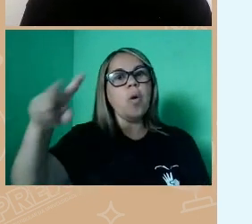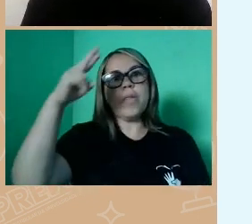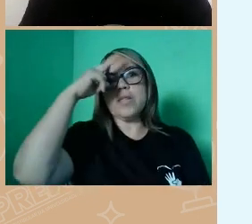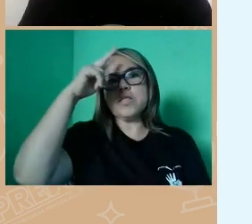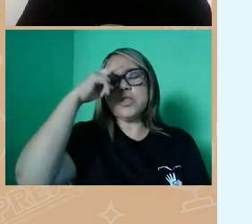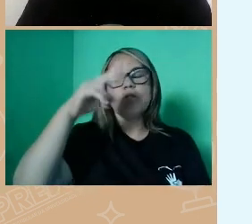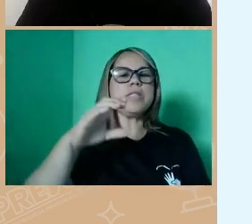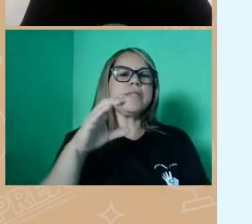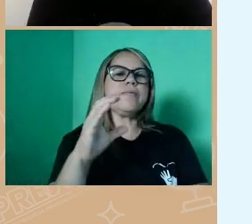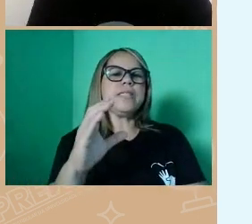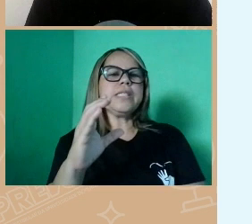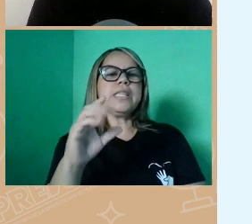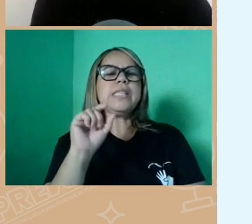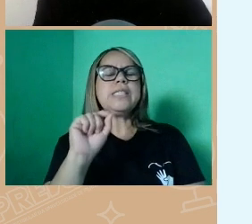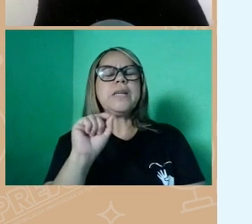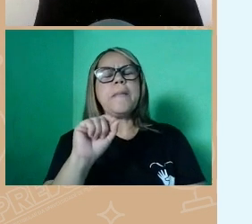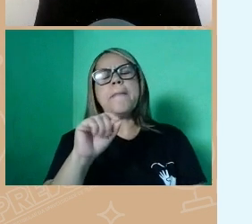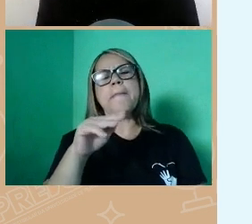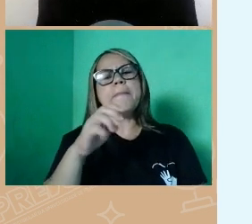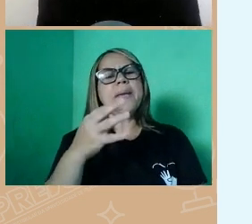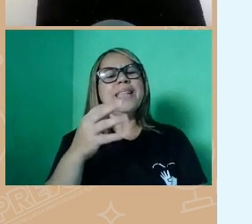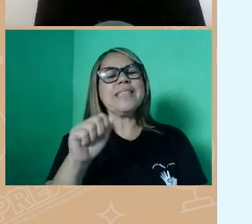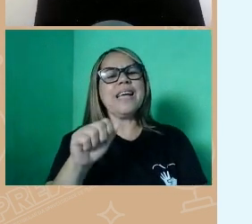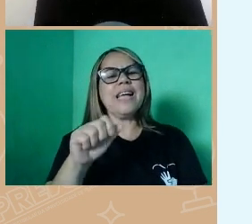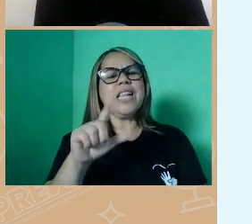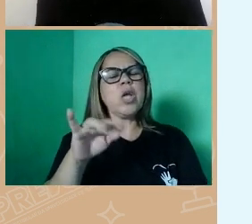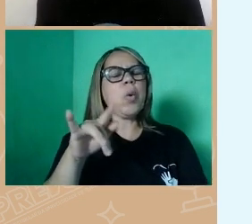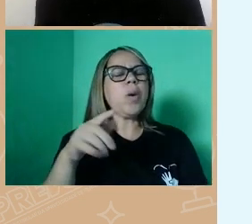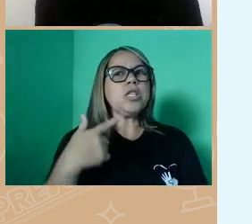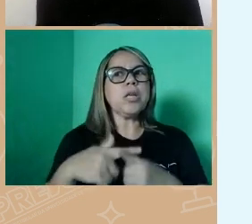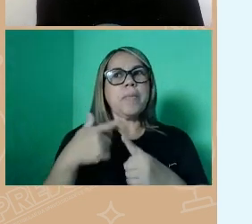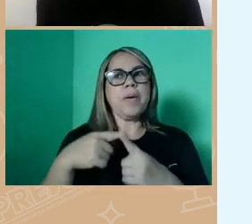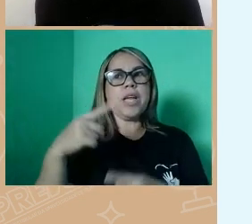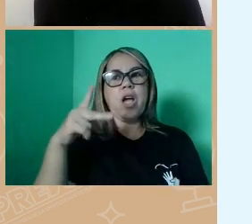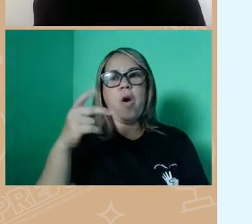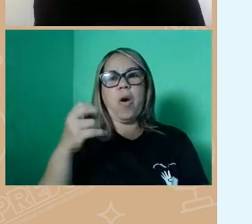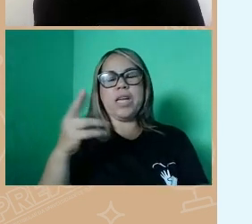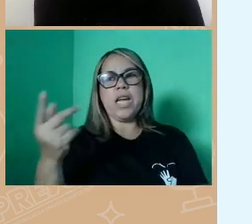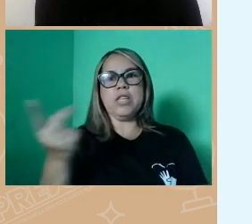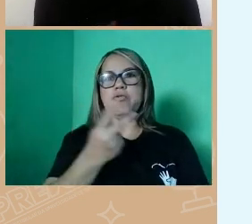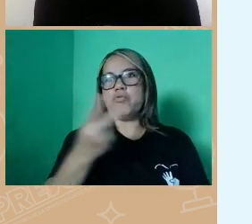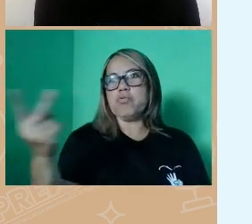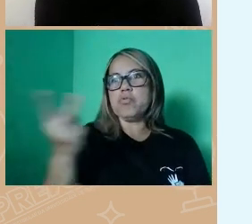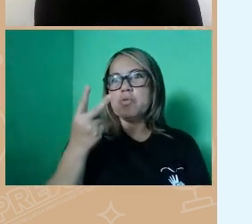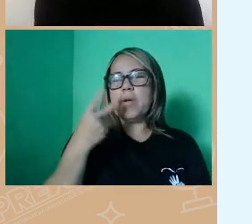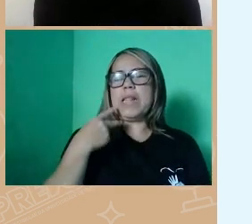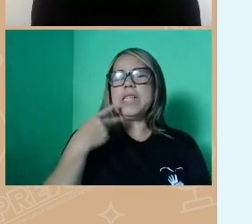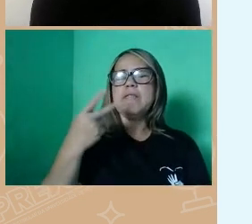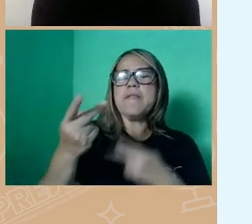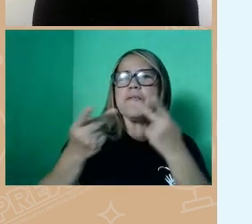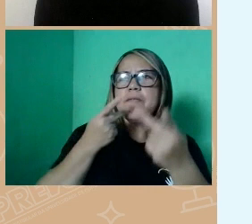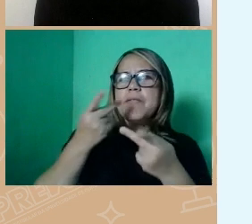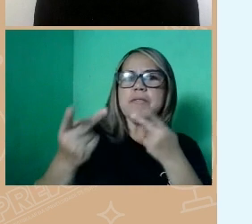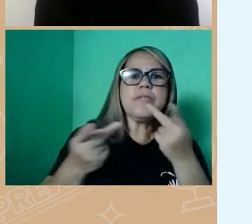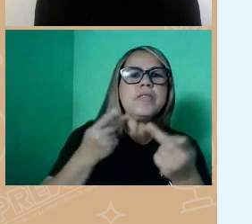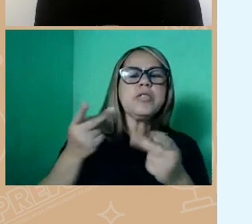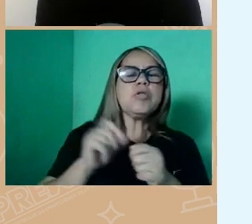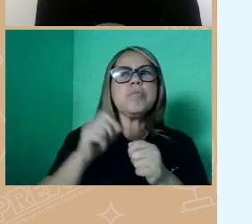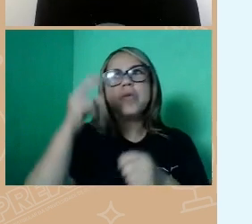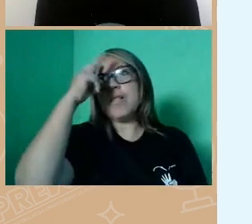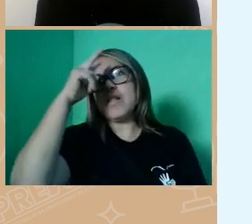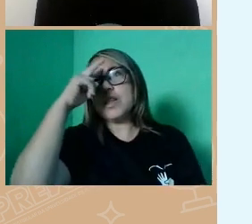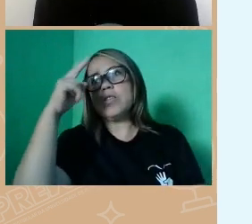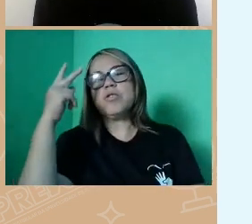C, metalinguística, porque Horácio e o gigante discutem sobre suas atuações na construção de histórias em quadrinhos.